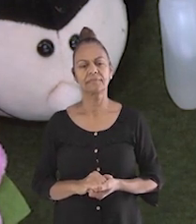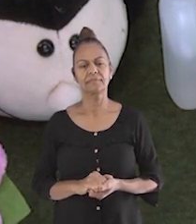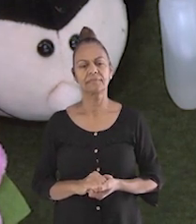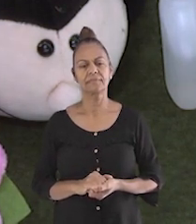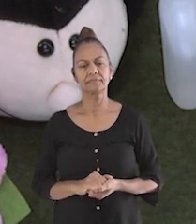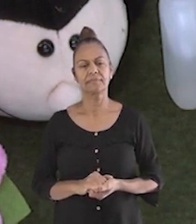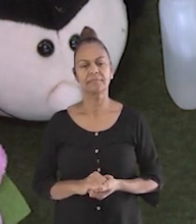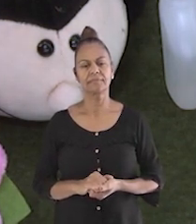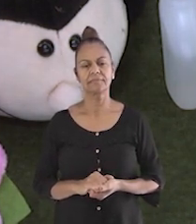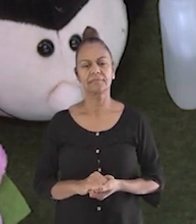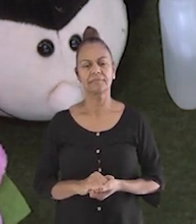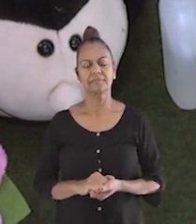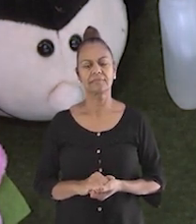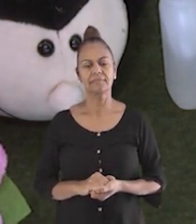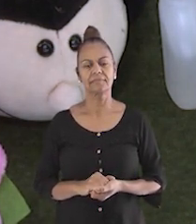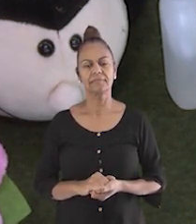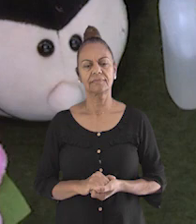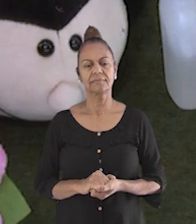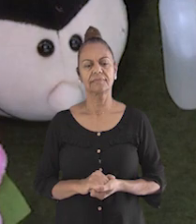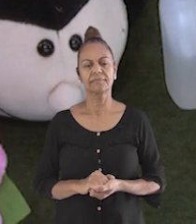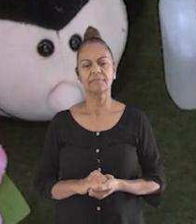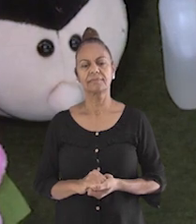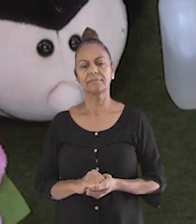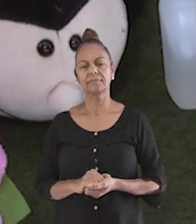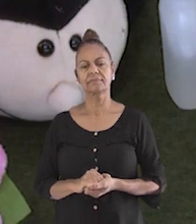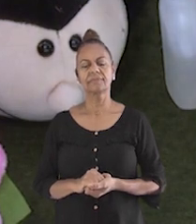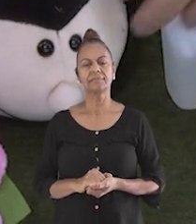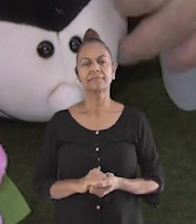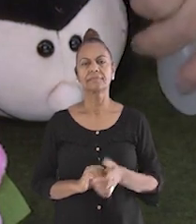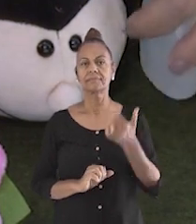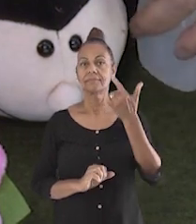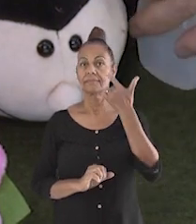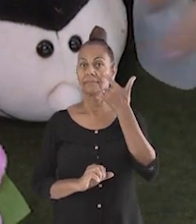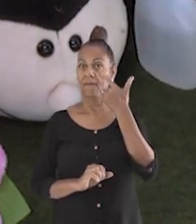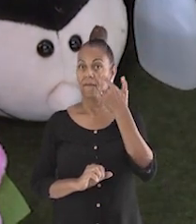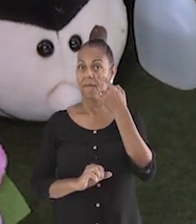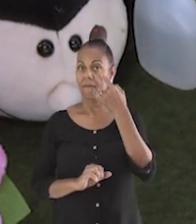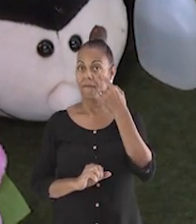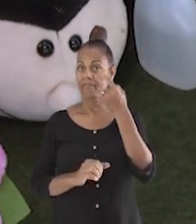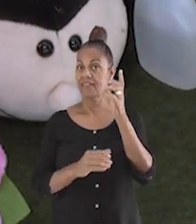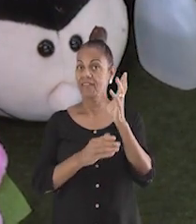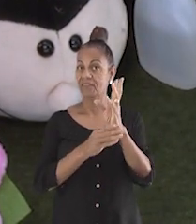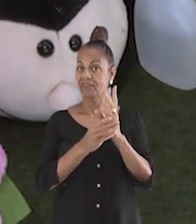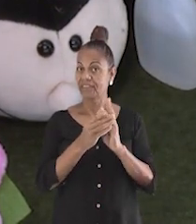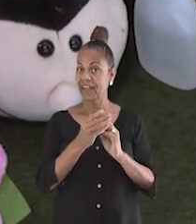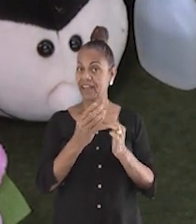vão ser duas anteninhas. Aí a gente vai vir por dentro,